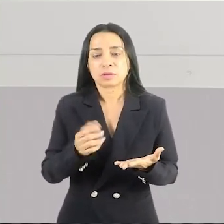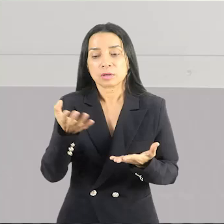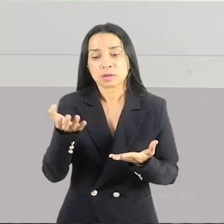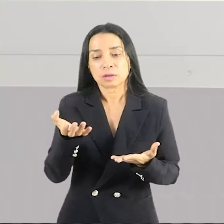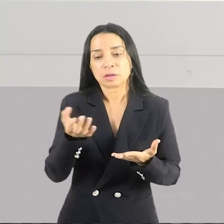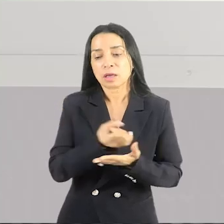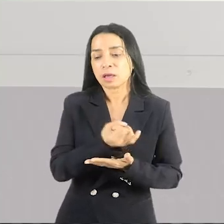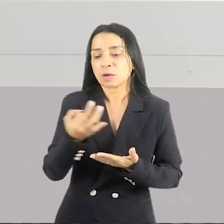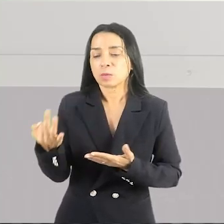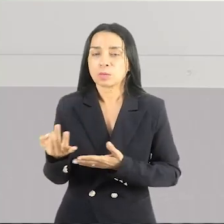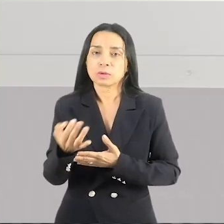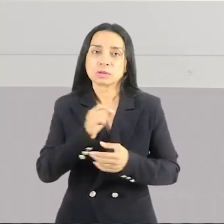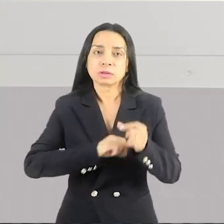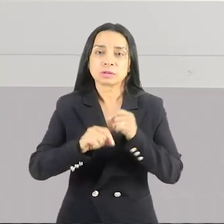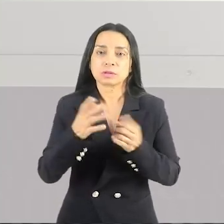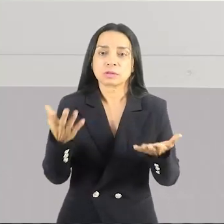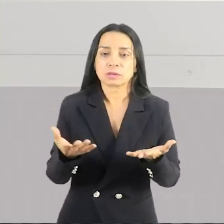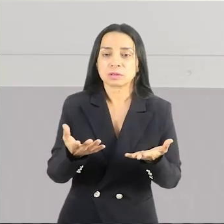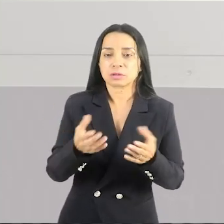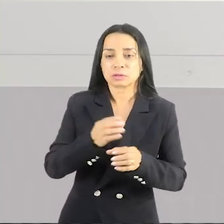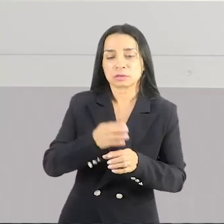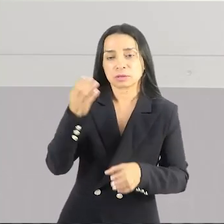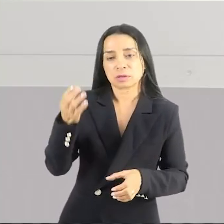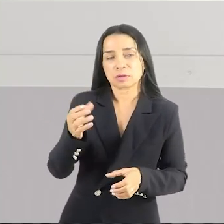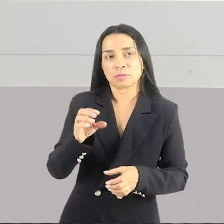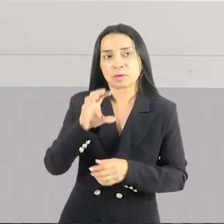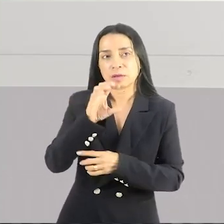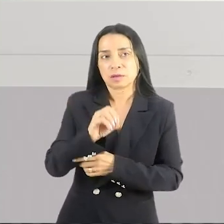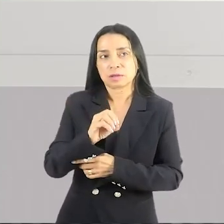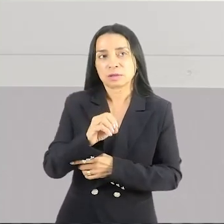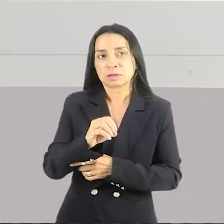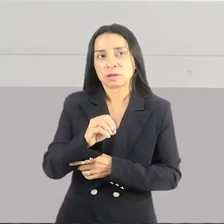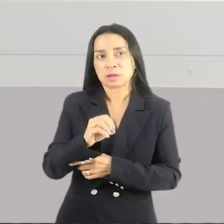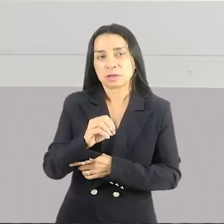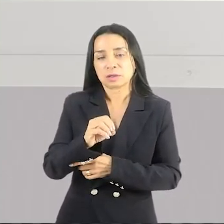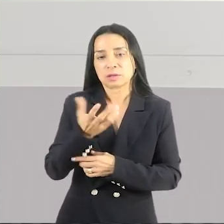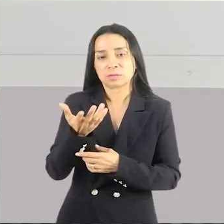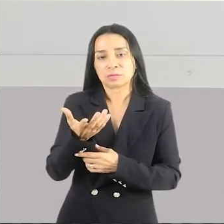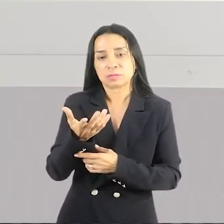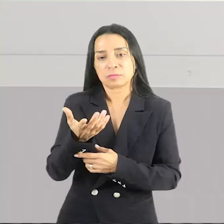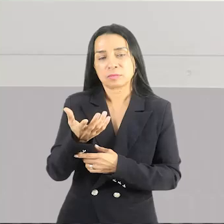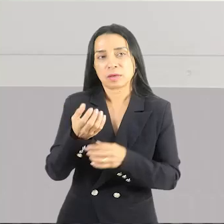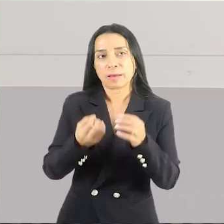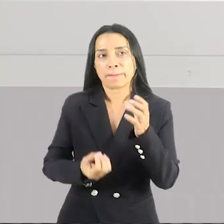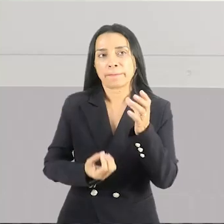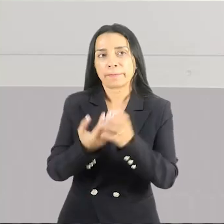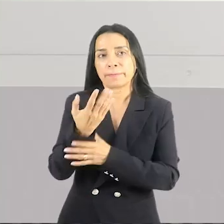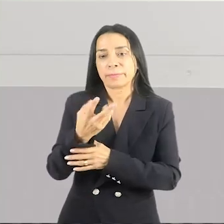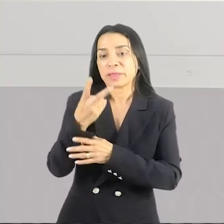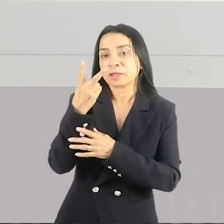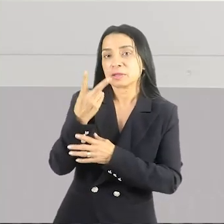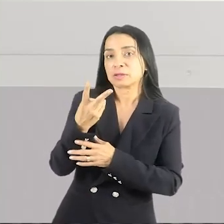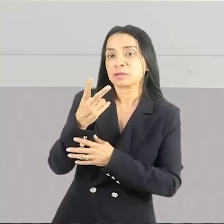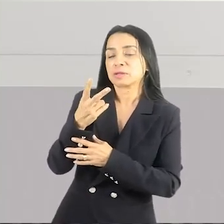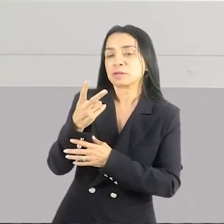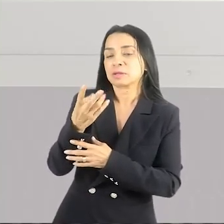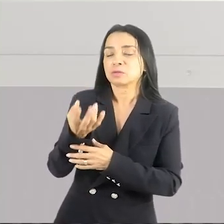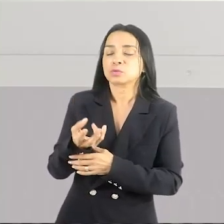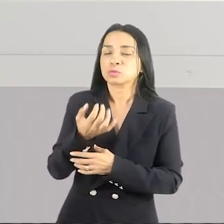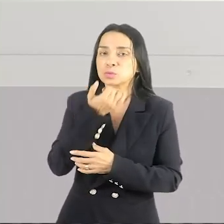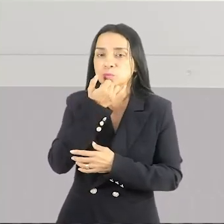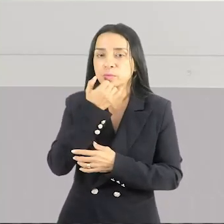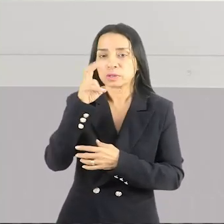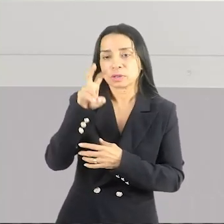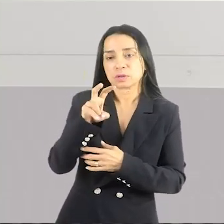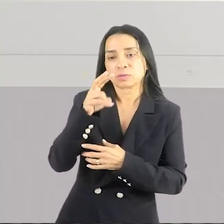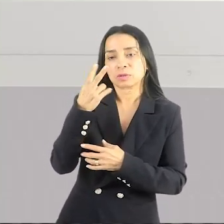de garrafas, ou seja, esse 0 ele vai aparecer 52 vezes. Tá? O 1 vai aparecer